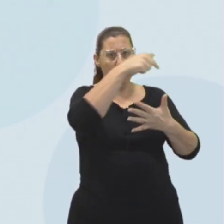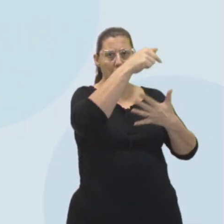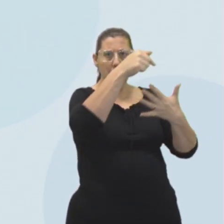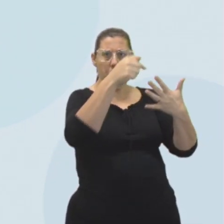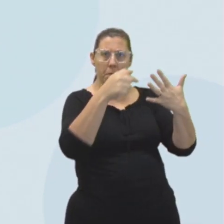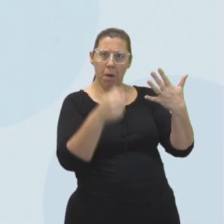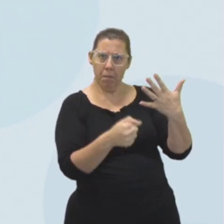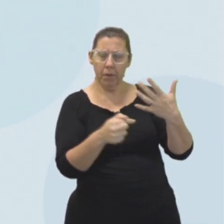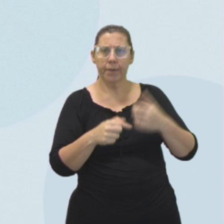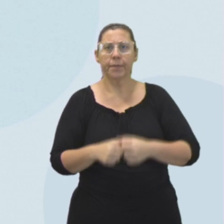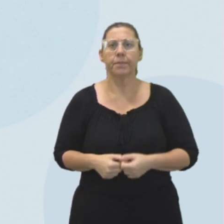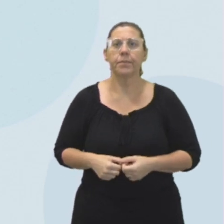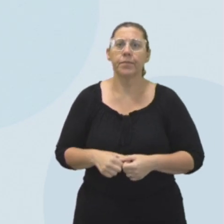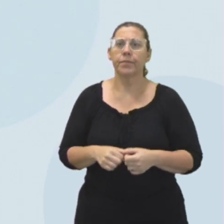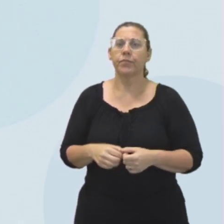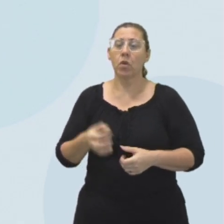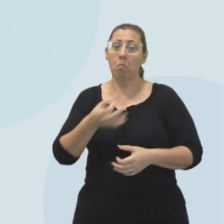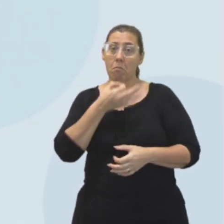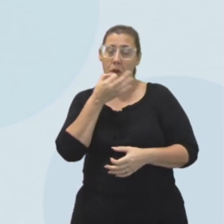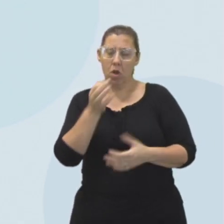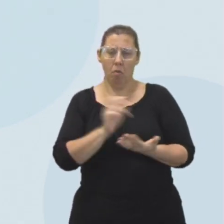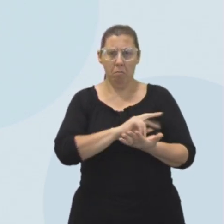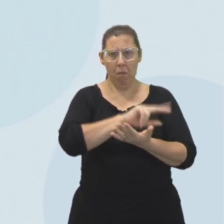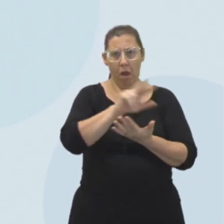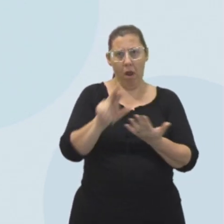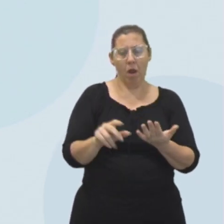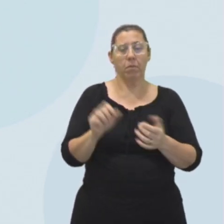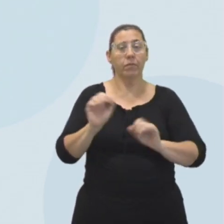mesma temática, várias opiniões? Então, tem